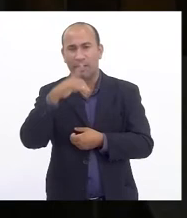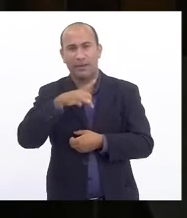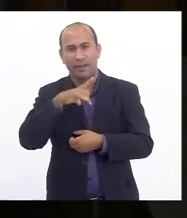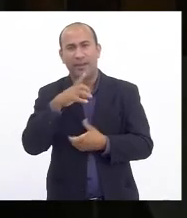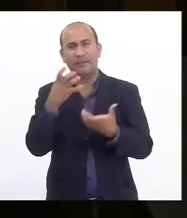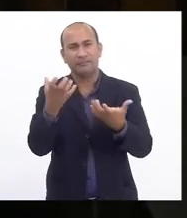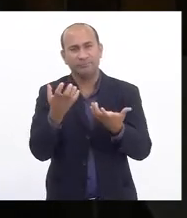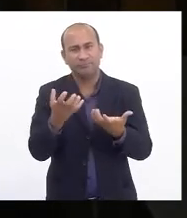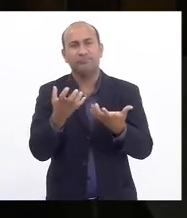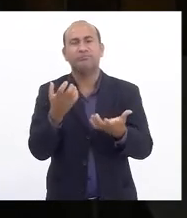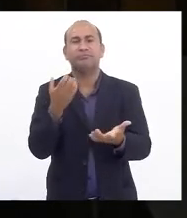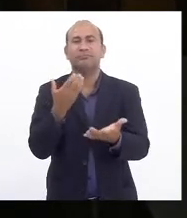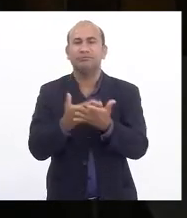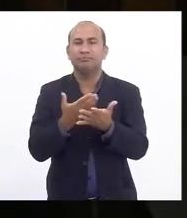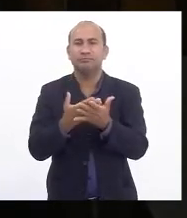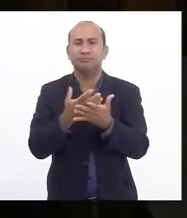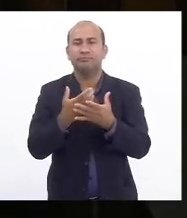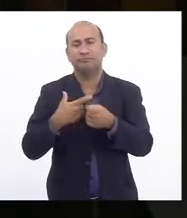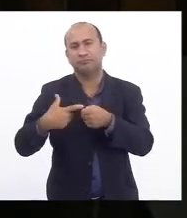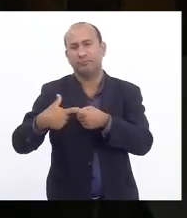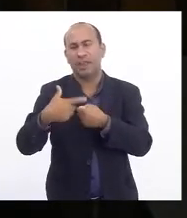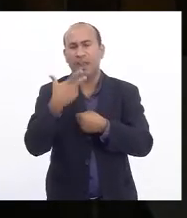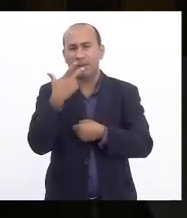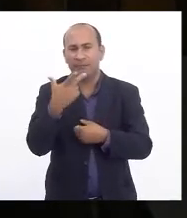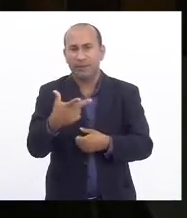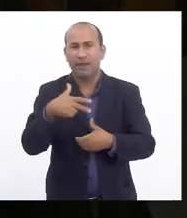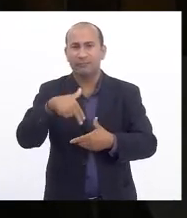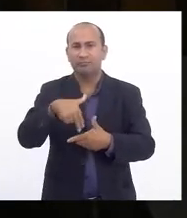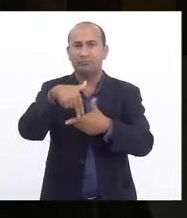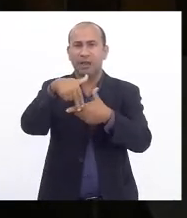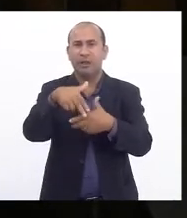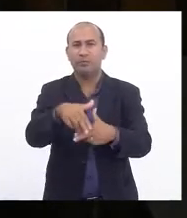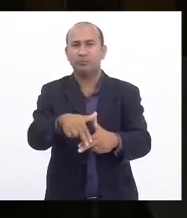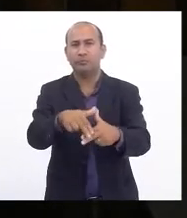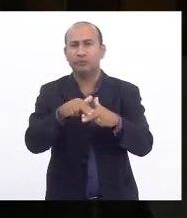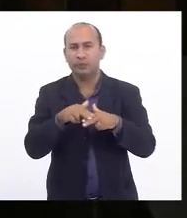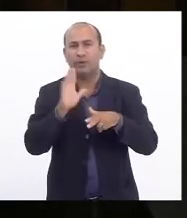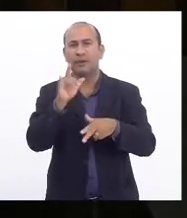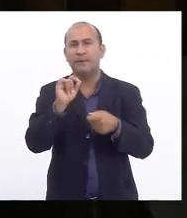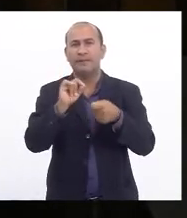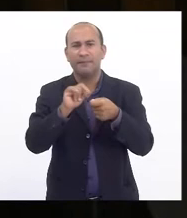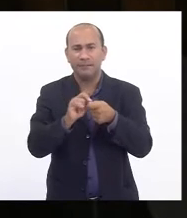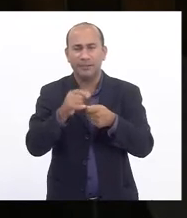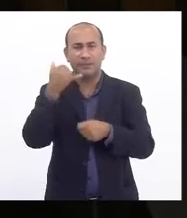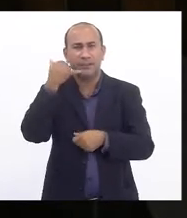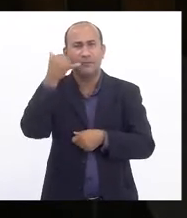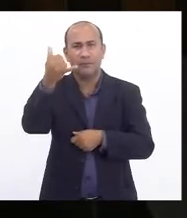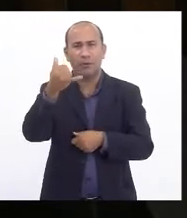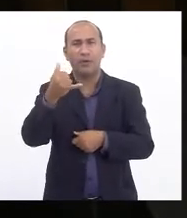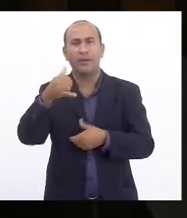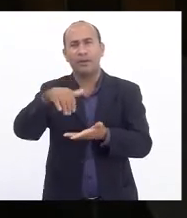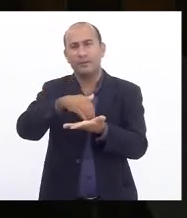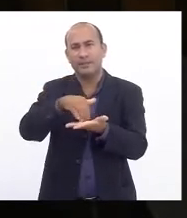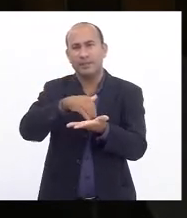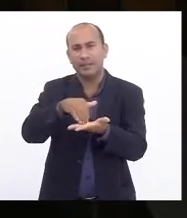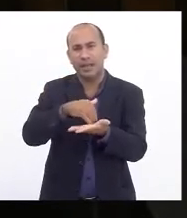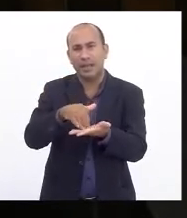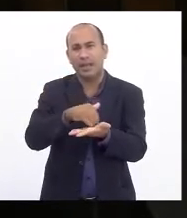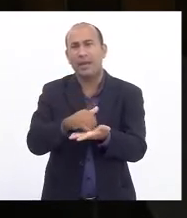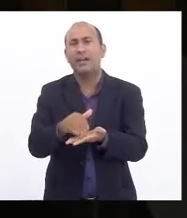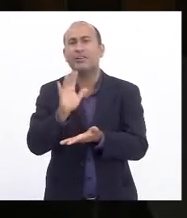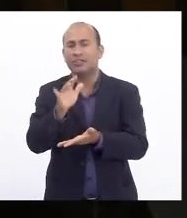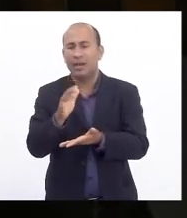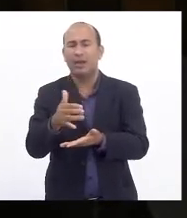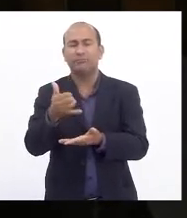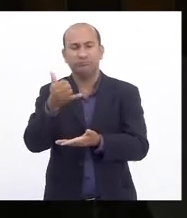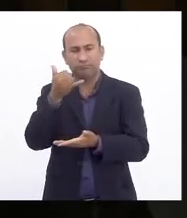bairro na sua comunidade Então faça aqui uma peso da Tribuna já fiz diretamente por telefone ao secretário Alexandre Valle que os atendeu